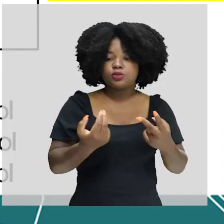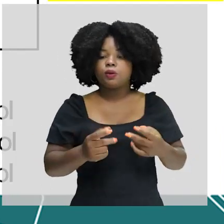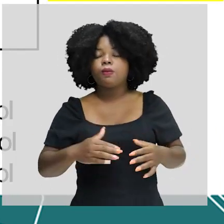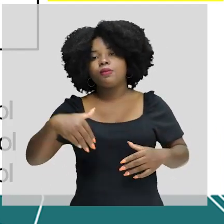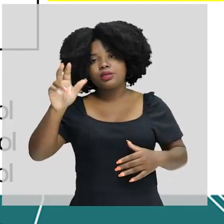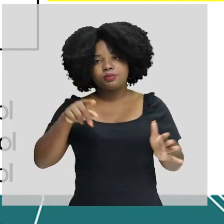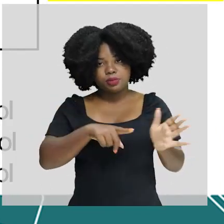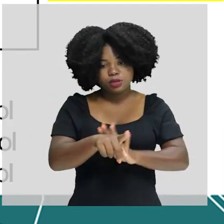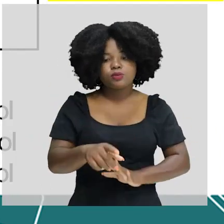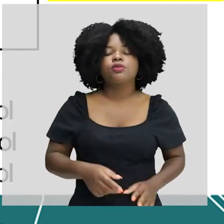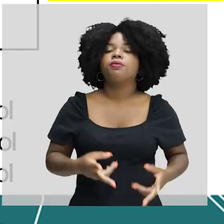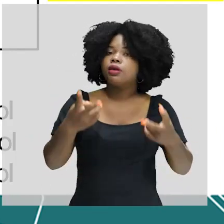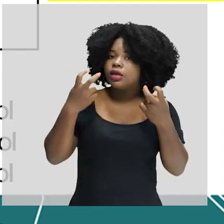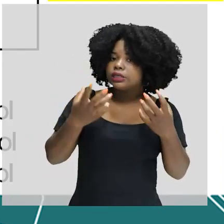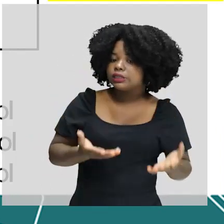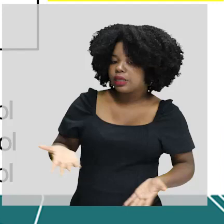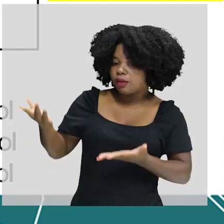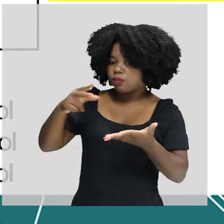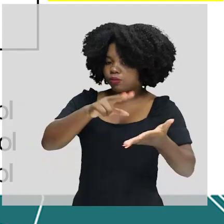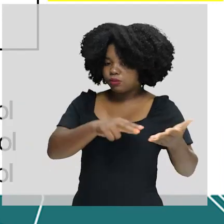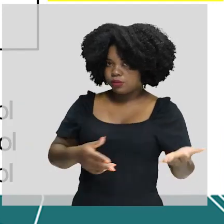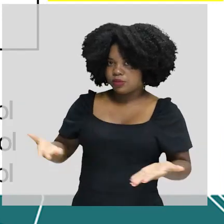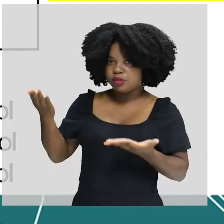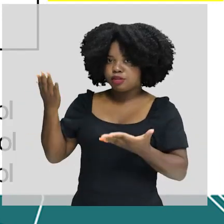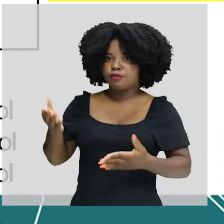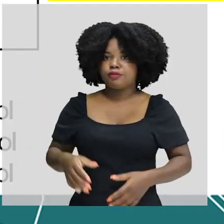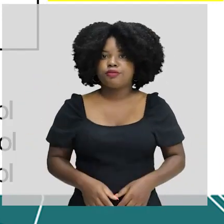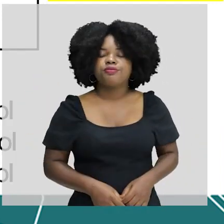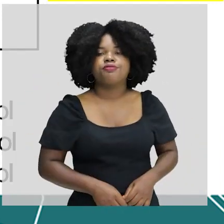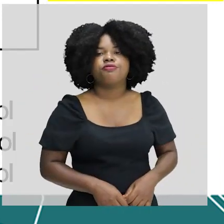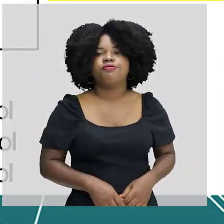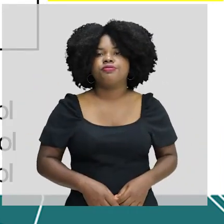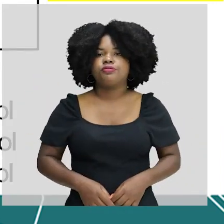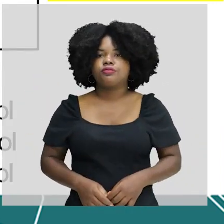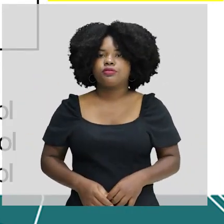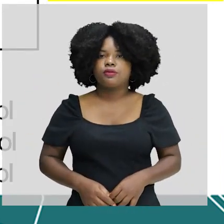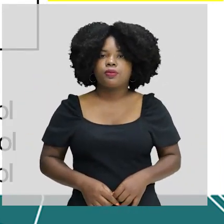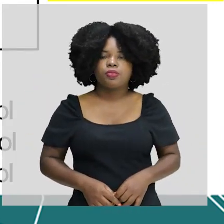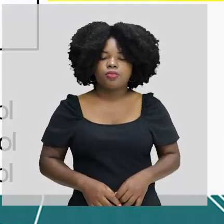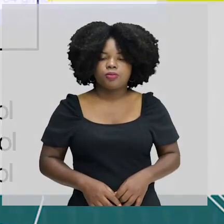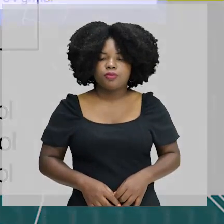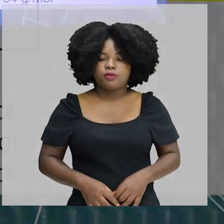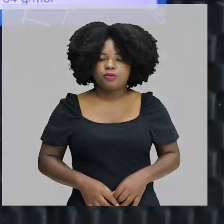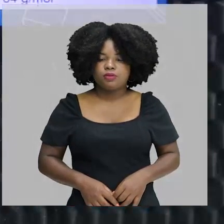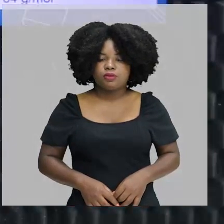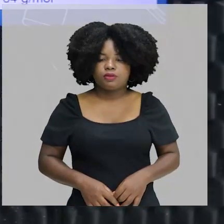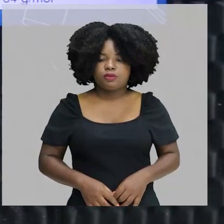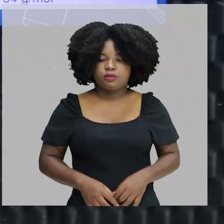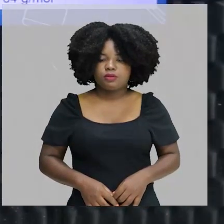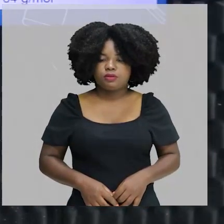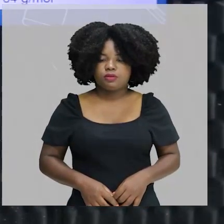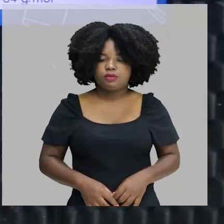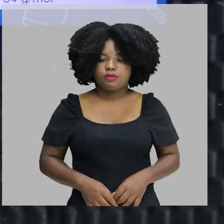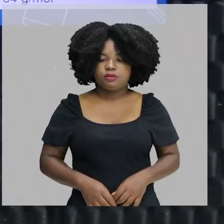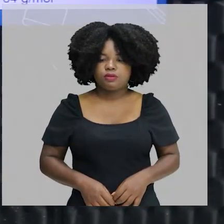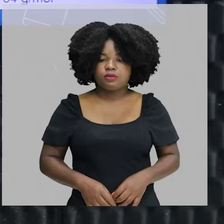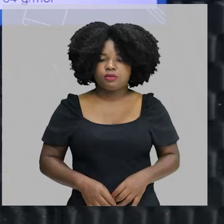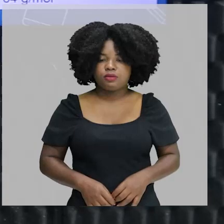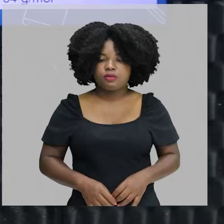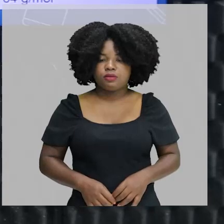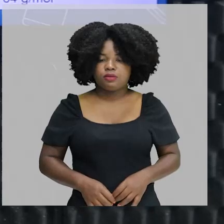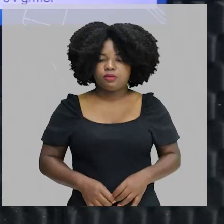fique atento. Ó. O minério Blenda, ZNS, foi fortemente aquecido na presença de